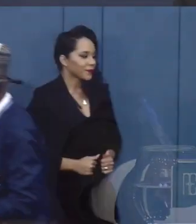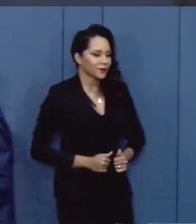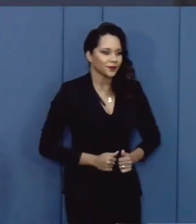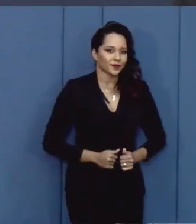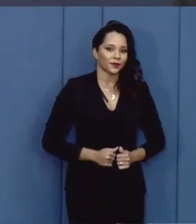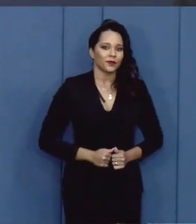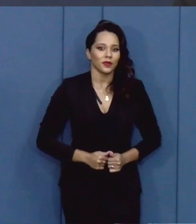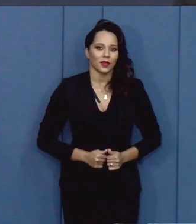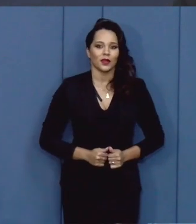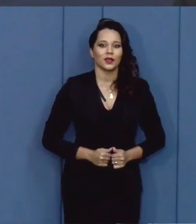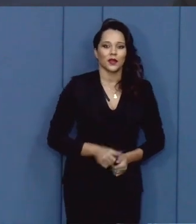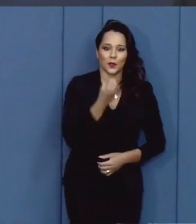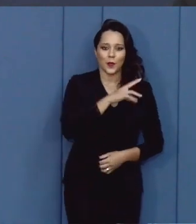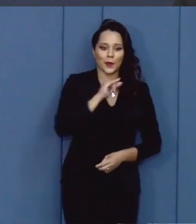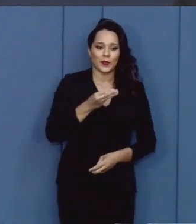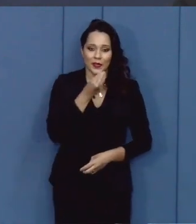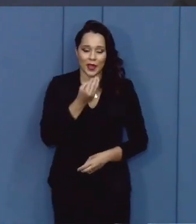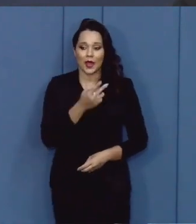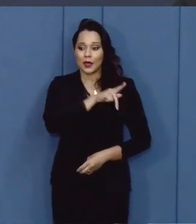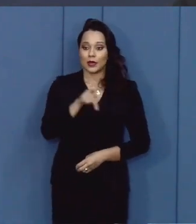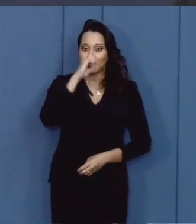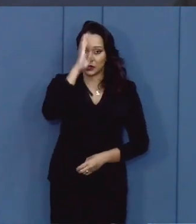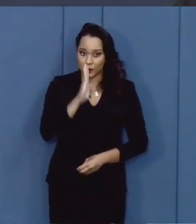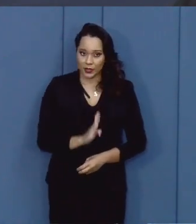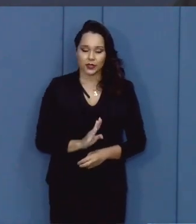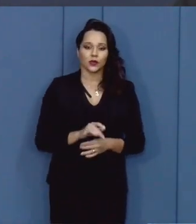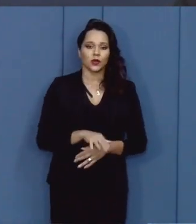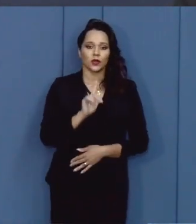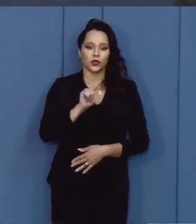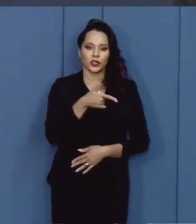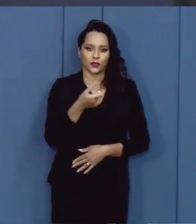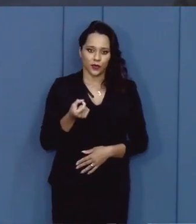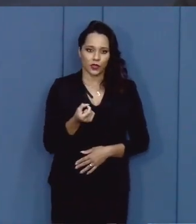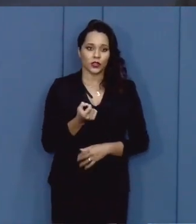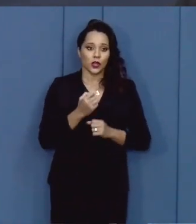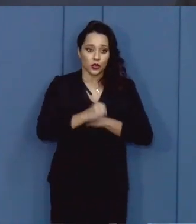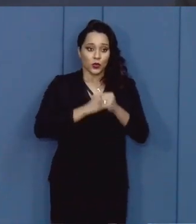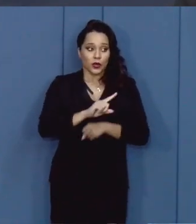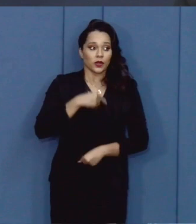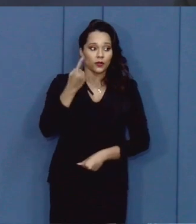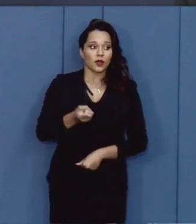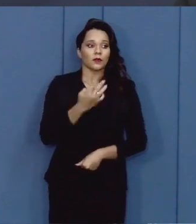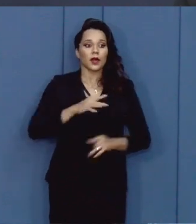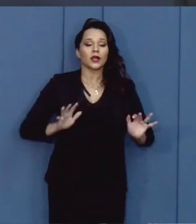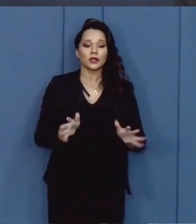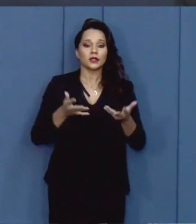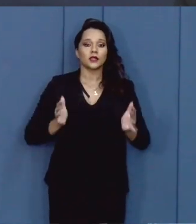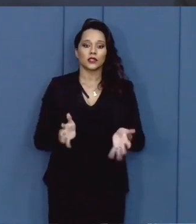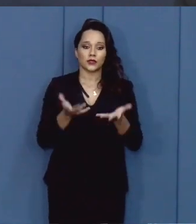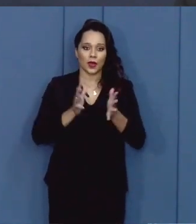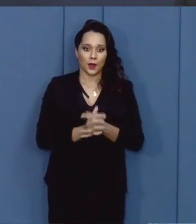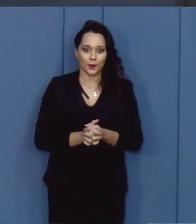Valdria a pena aproveitar a presidência do Brasil no G20, no próximo ano, precisamente para promover